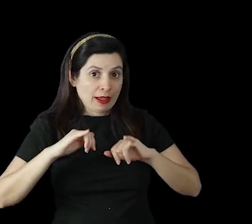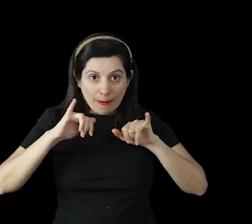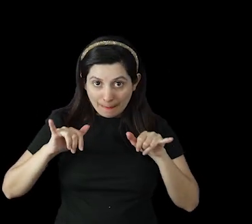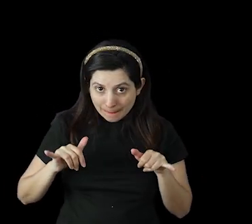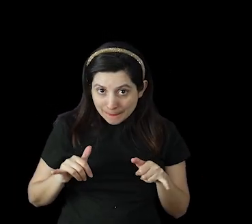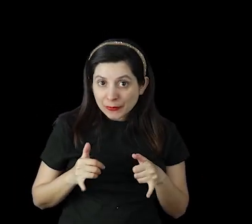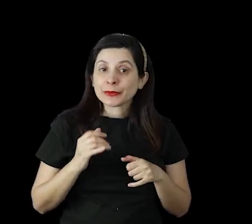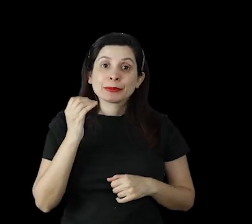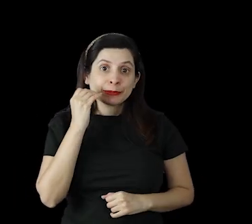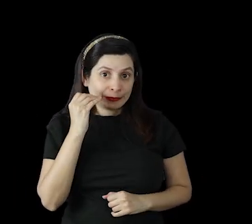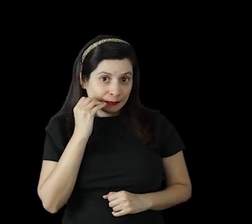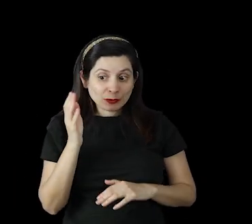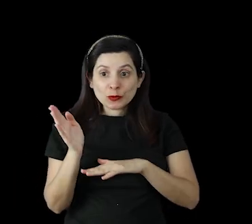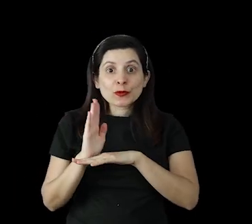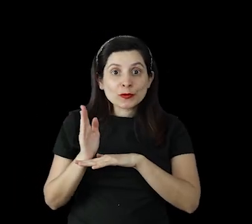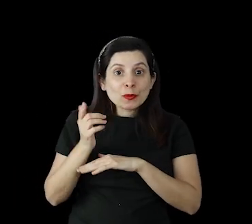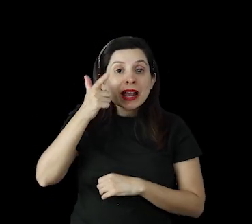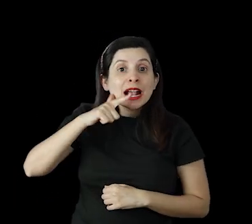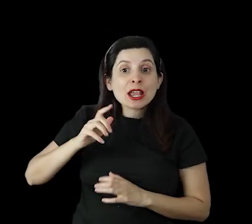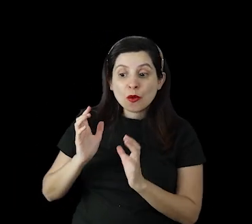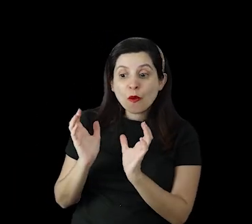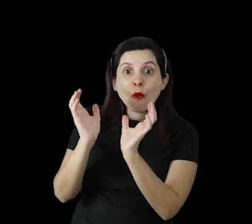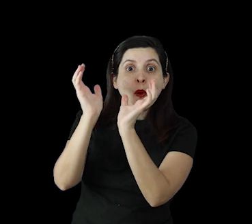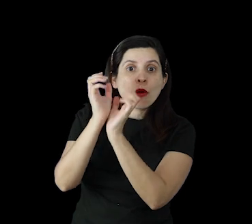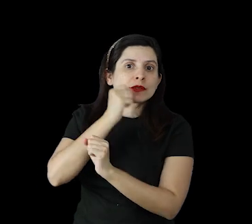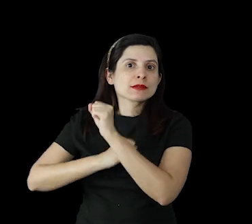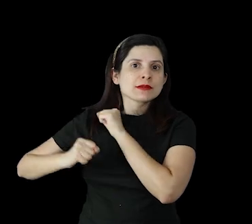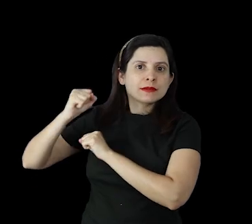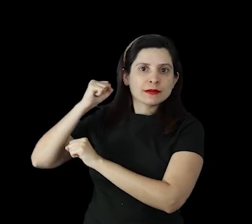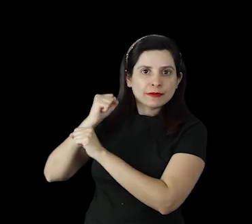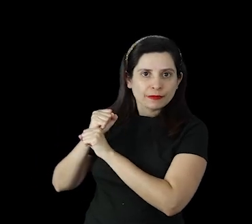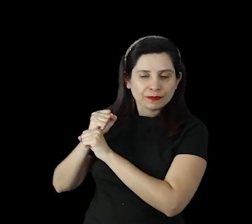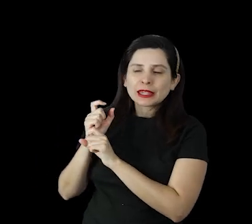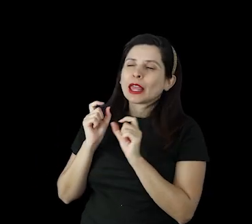um gancho com um filme que ganhou o Oscar o ano passado, que